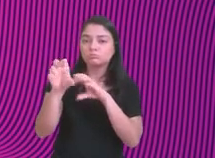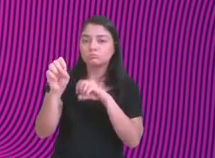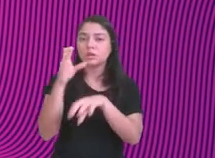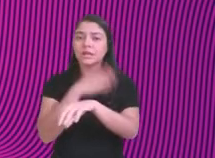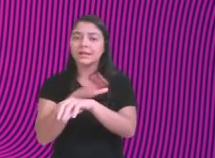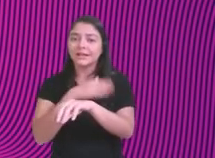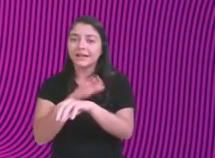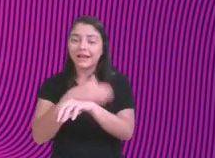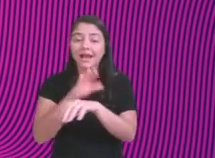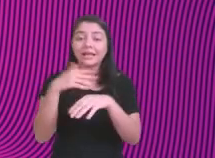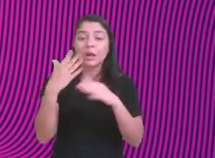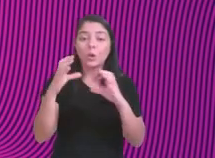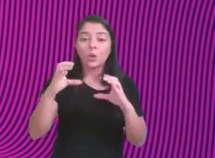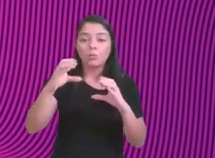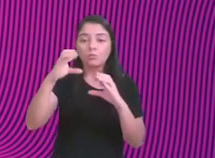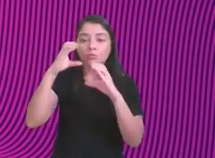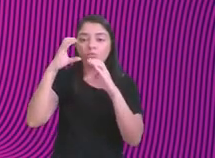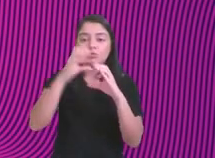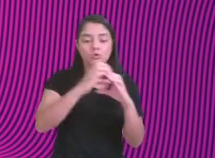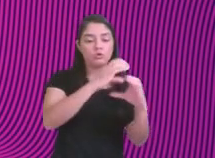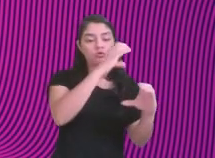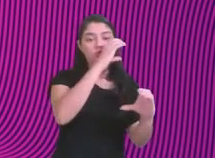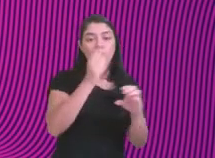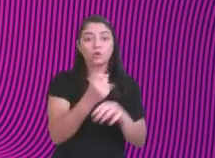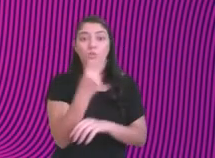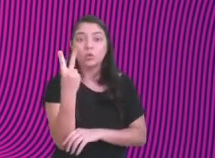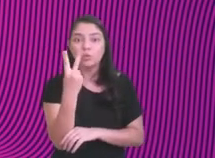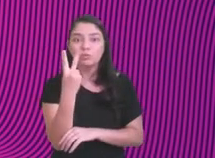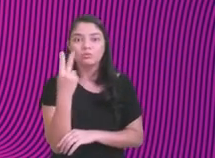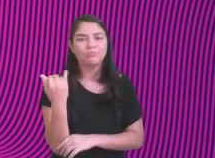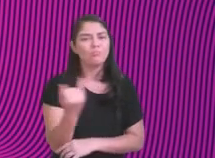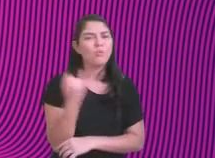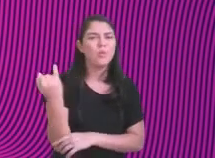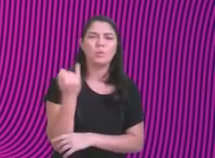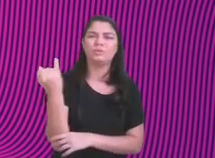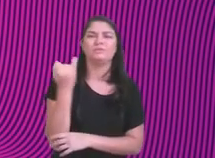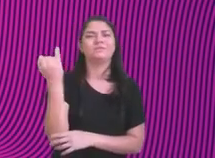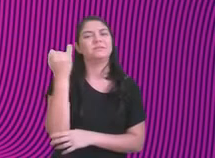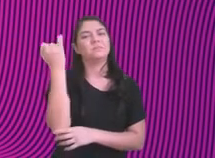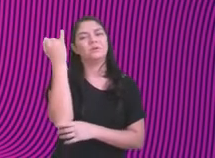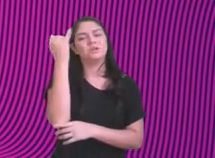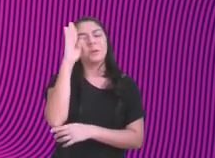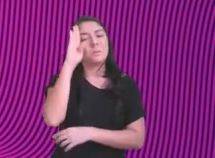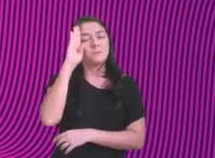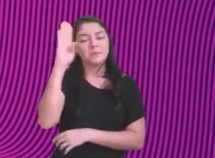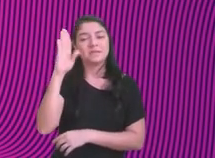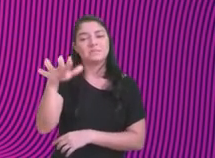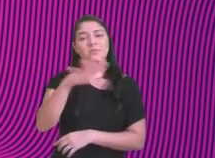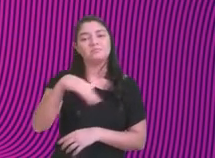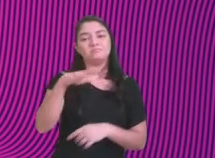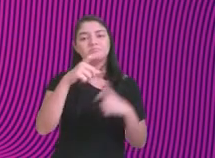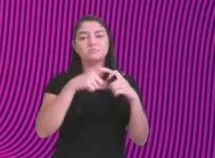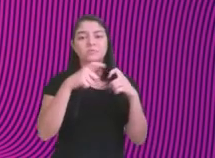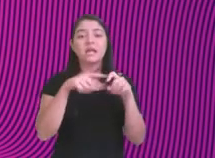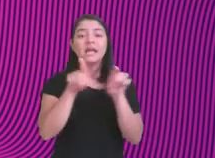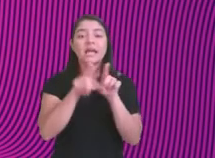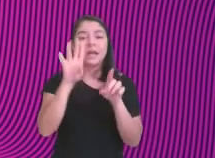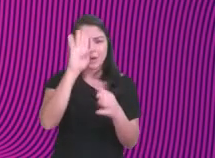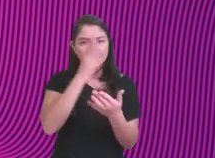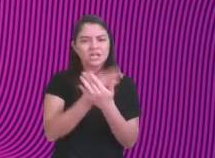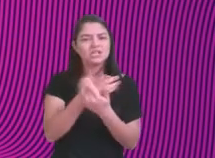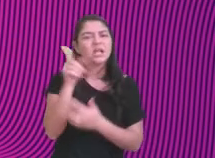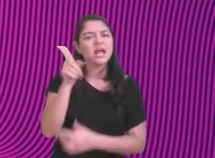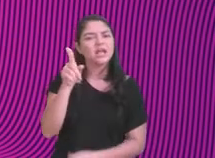console é extremamente importante, principalmente num programa de residência médica. Eu acredito que o INCA também tem um robô duplo